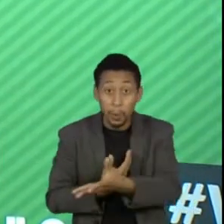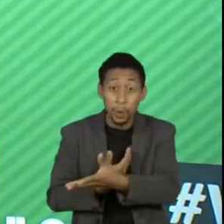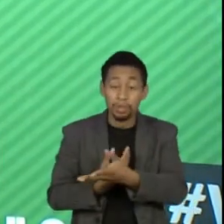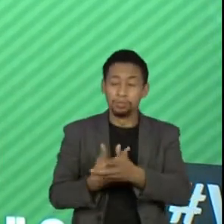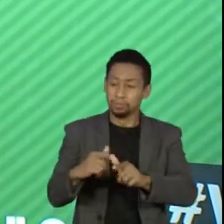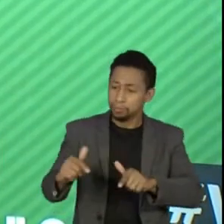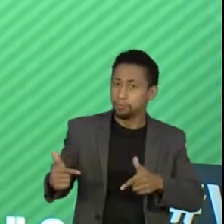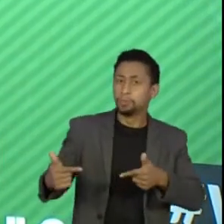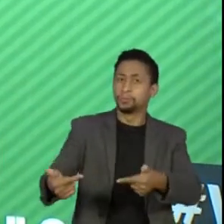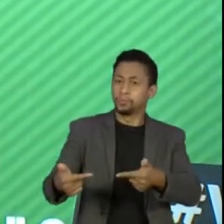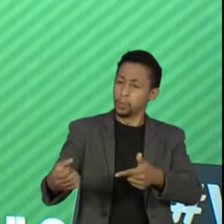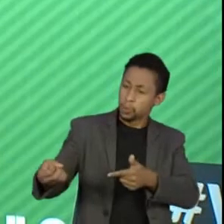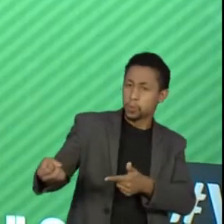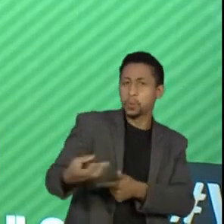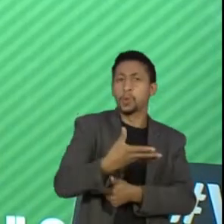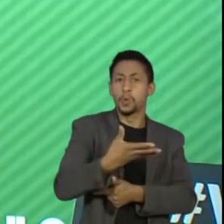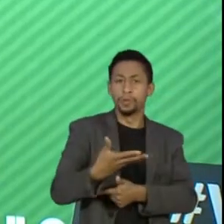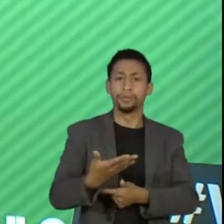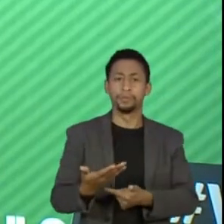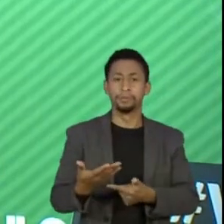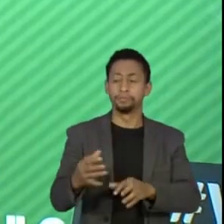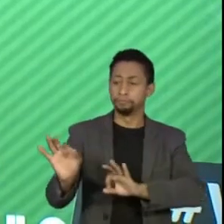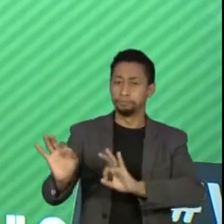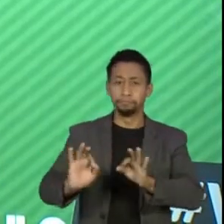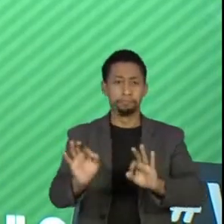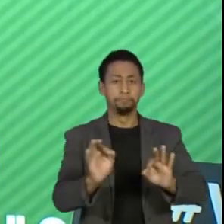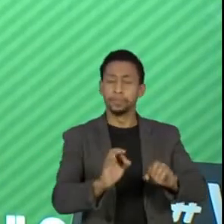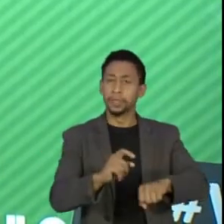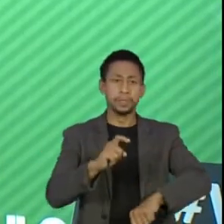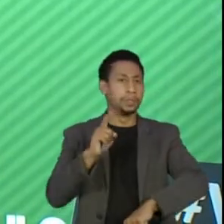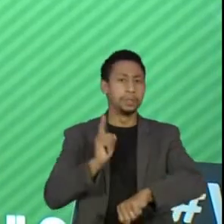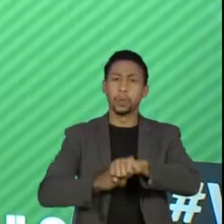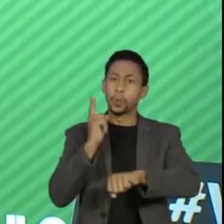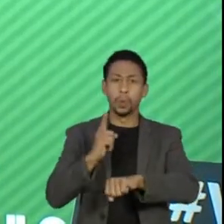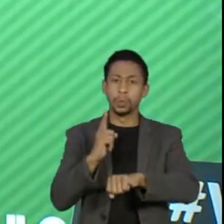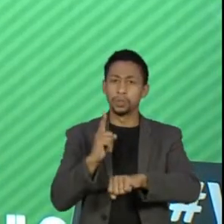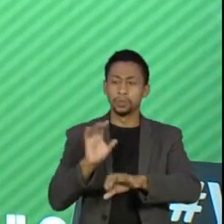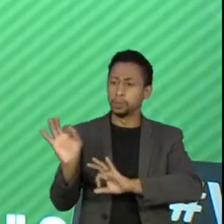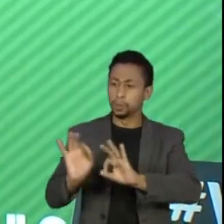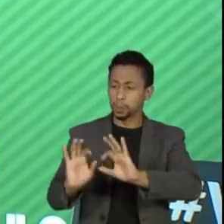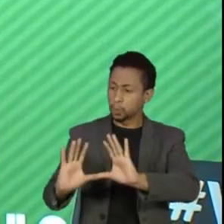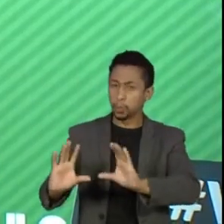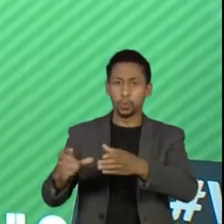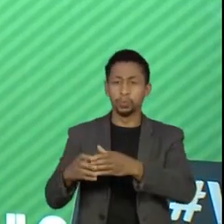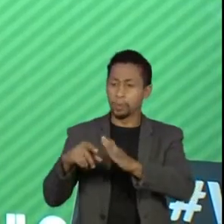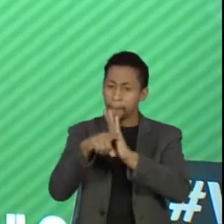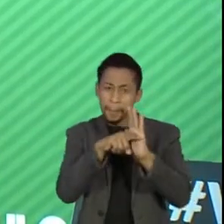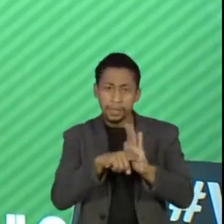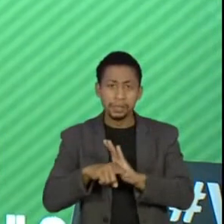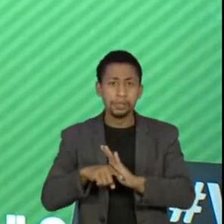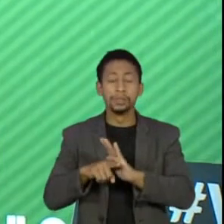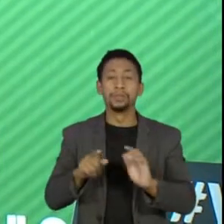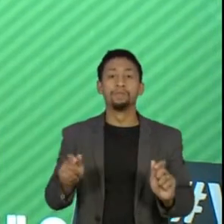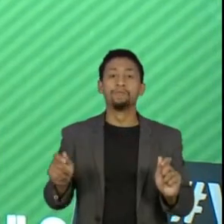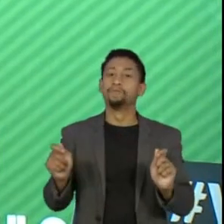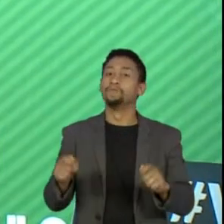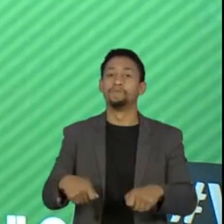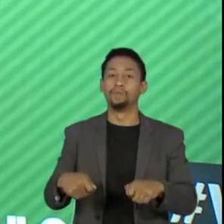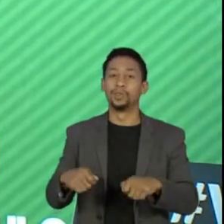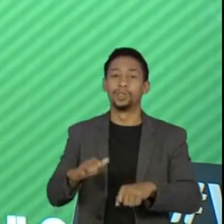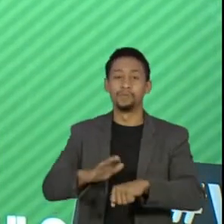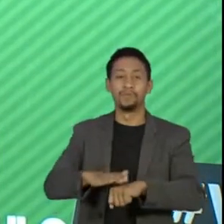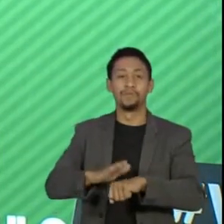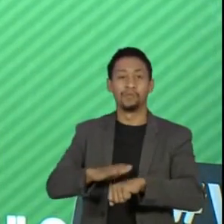que eles formaram em tempo recorde equipes de pesquisa que foram capazes, em meio a uma